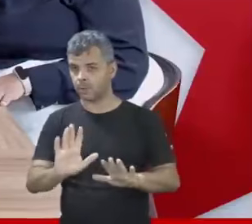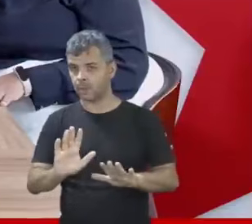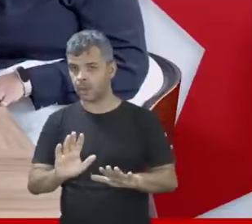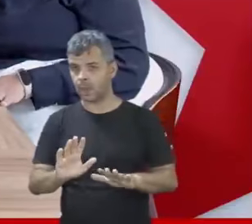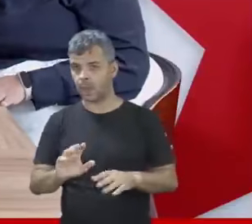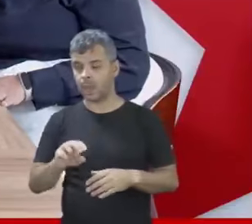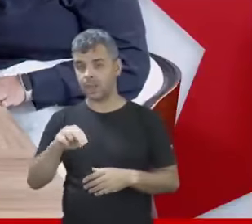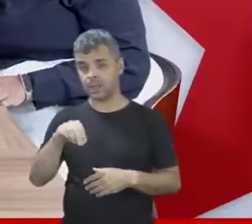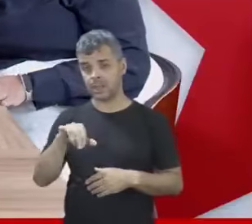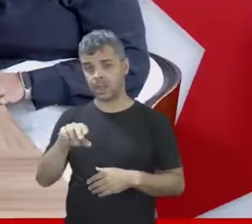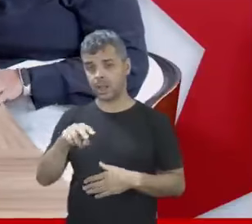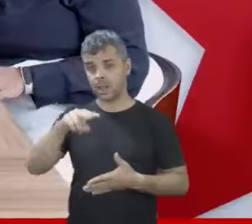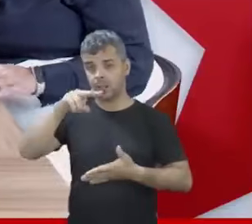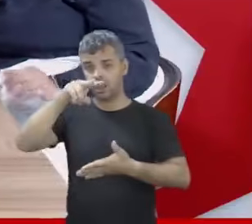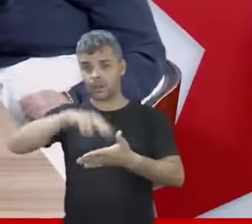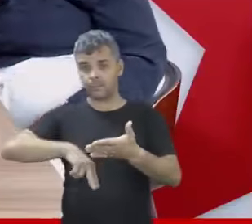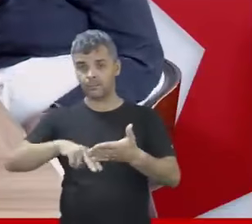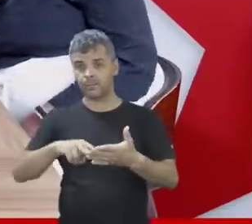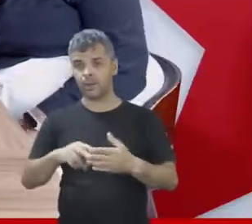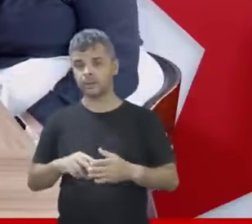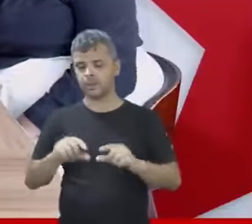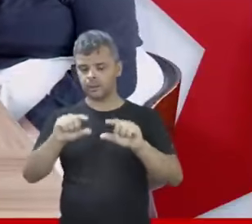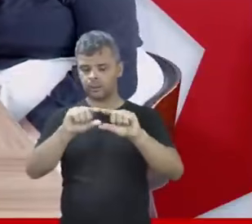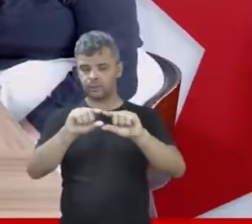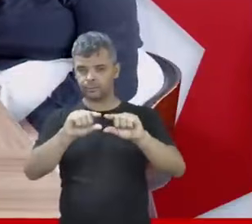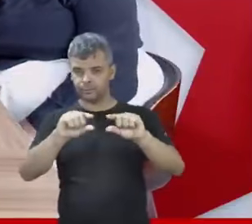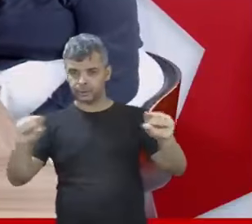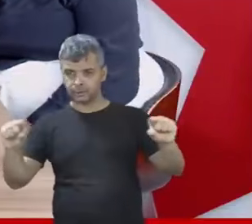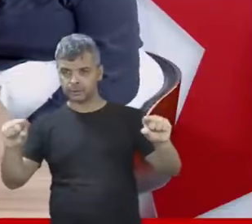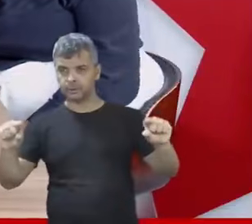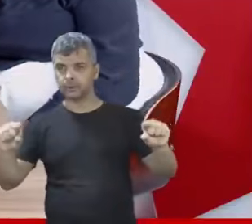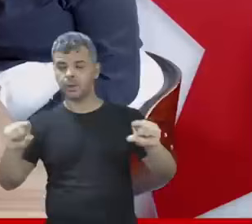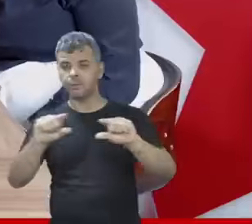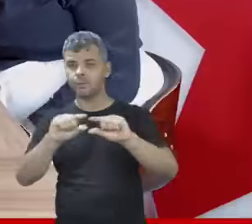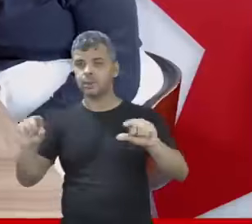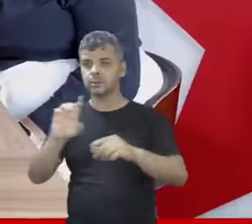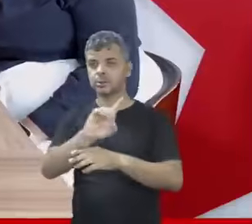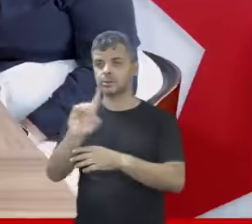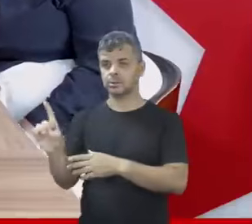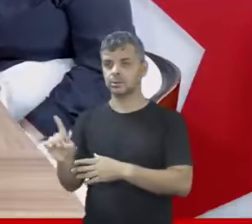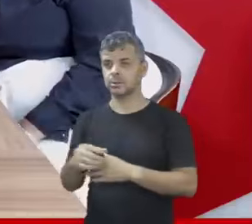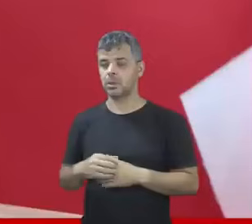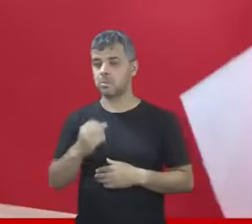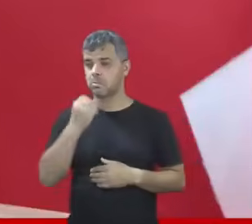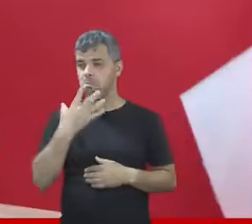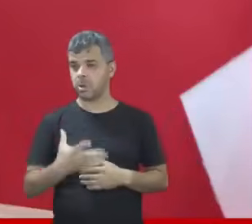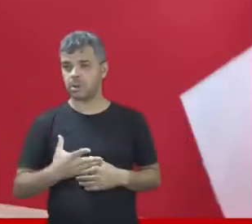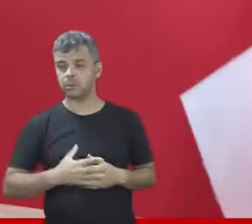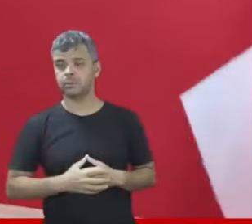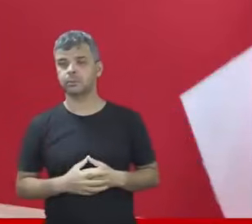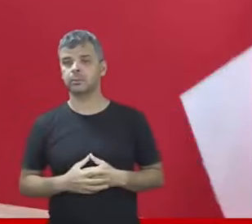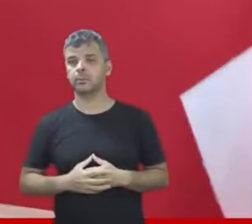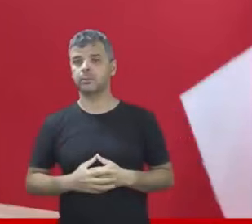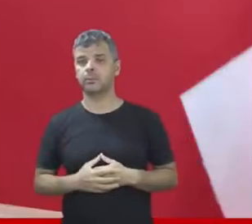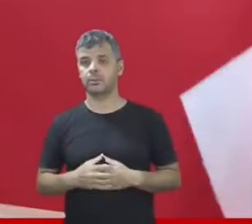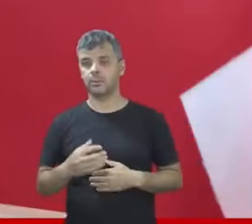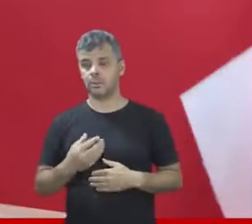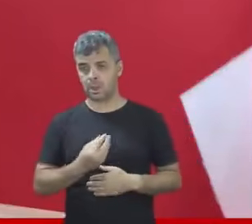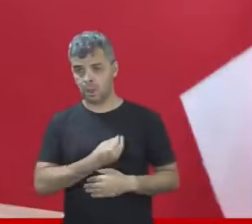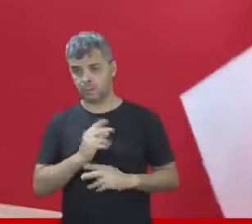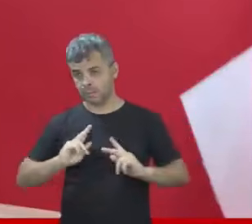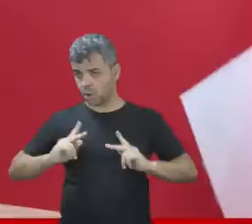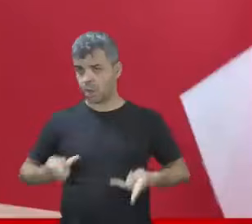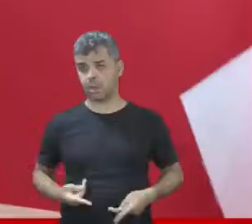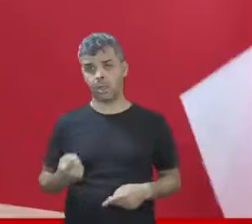Nádia vai ler a nossa frase. E eu achei frase muito do boa, dia. muito boa. Né? Ó, a vida humana